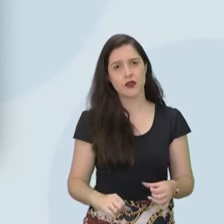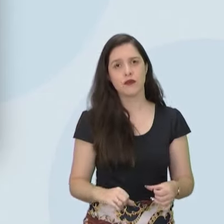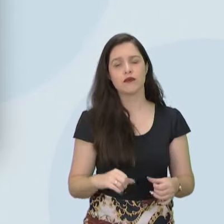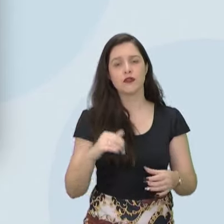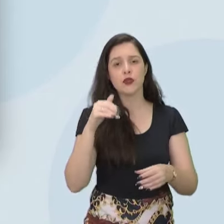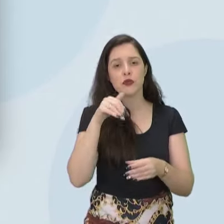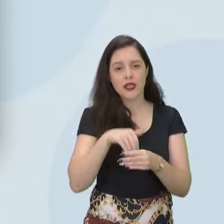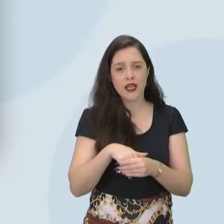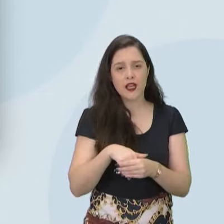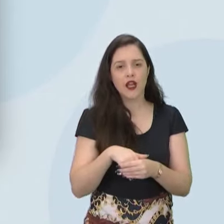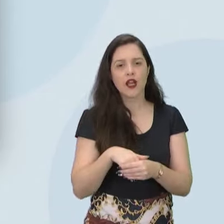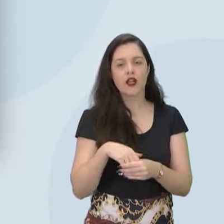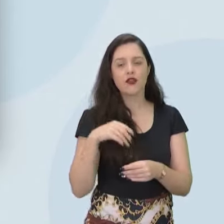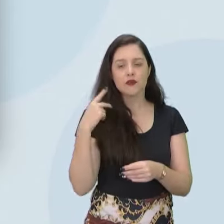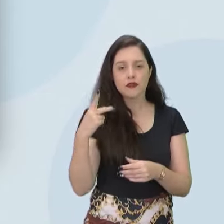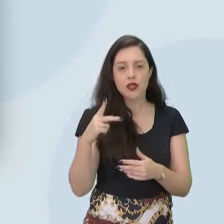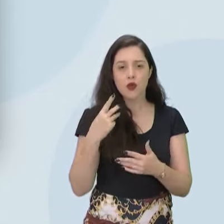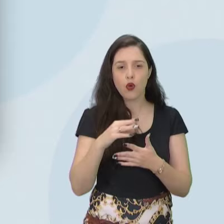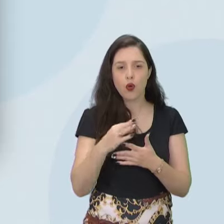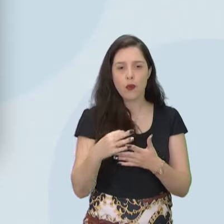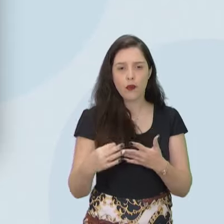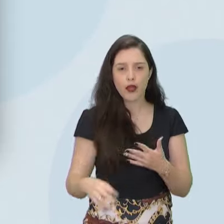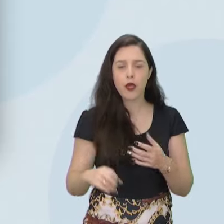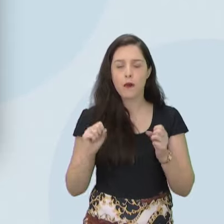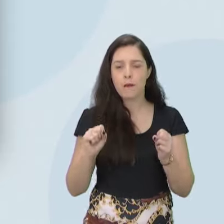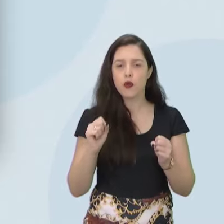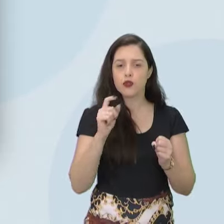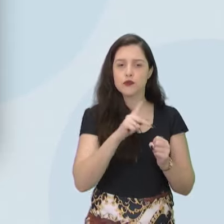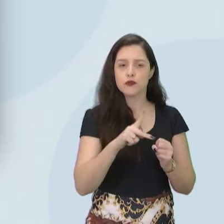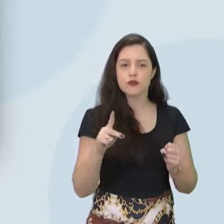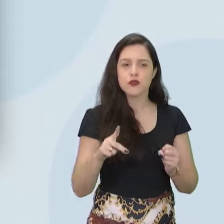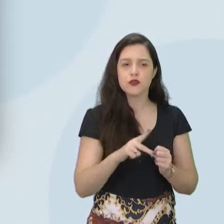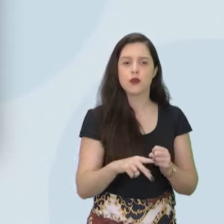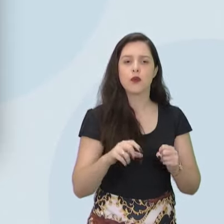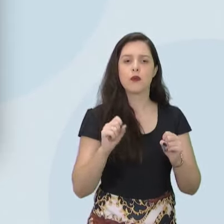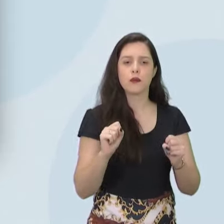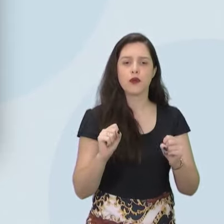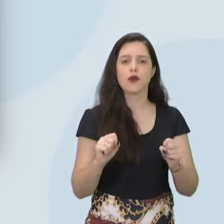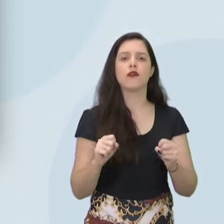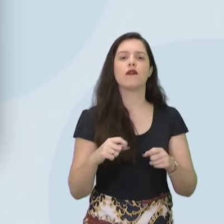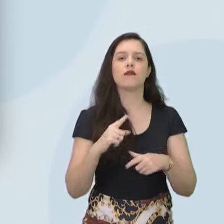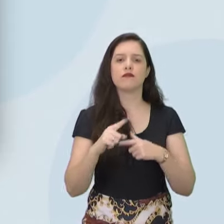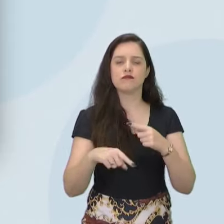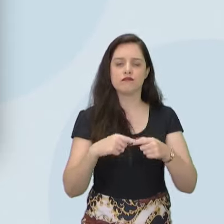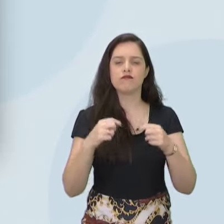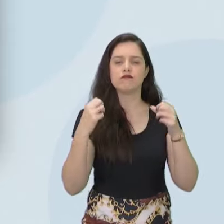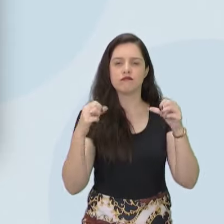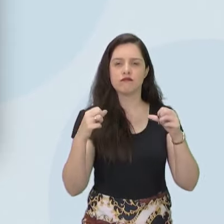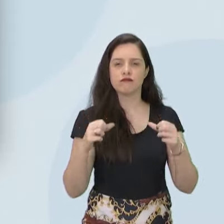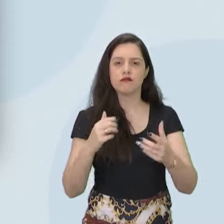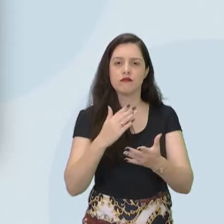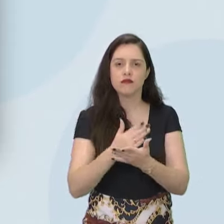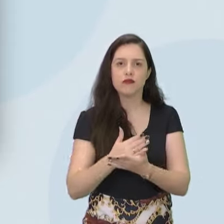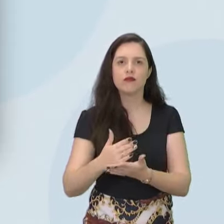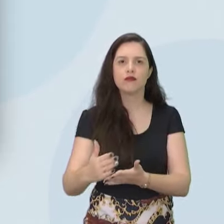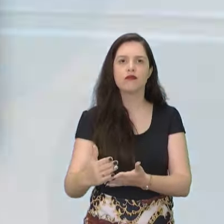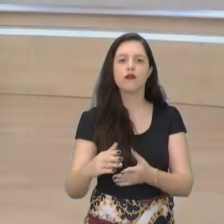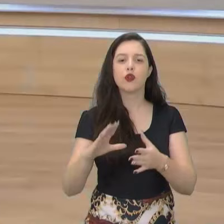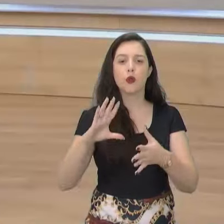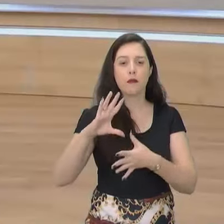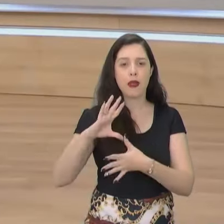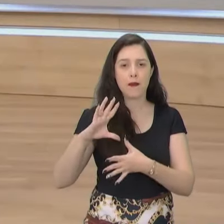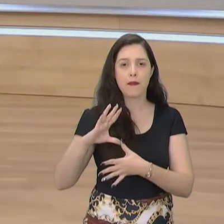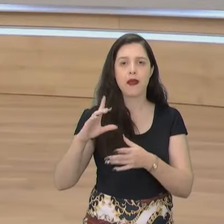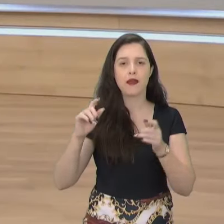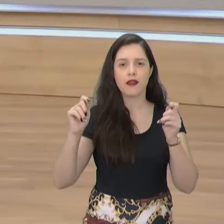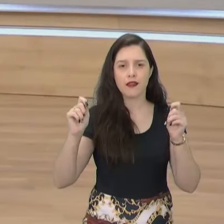dentro do seu componente. Então, cada professor pode contribuir muito aí com a questão da avaliação a partir do que está proposto no mapa,